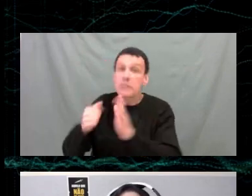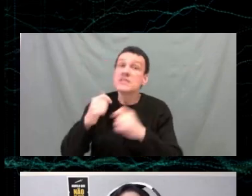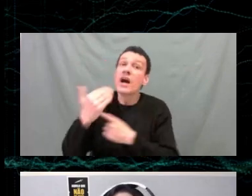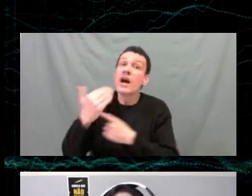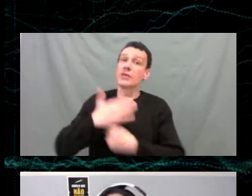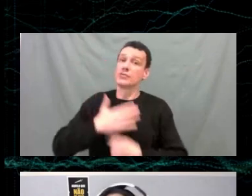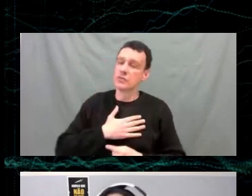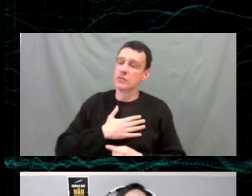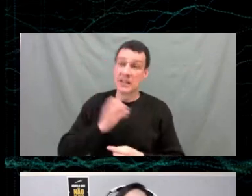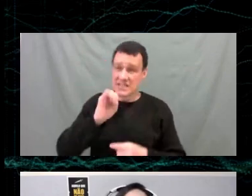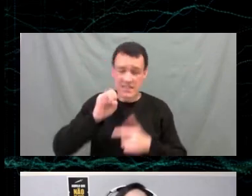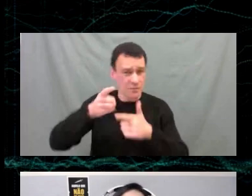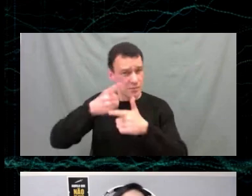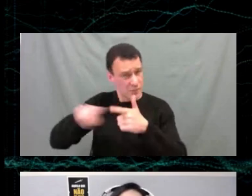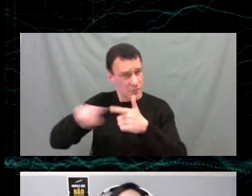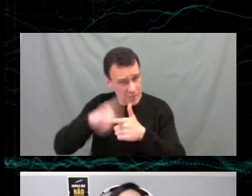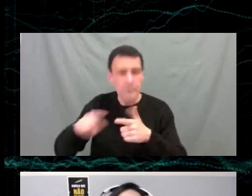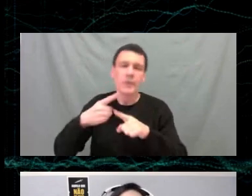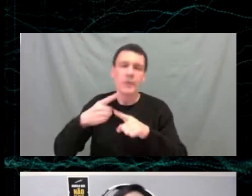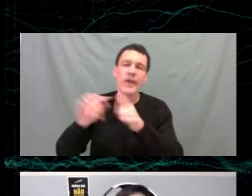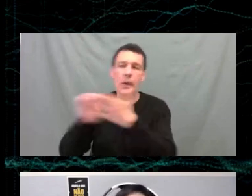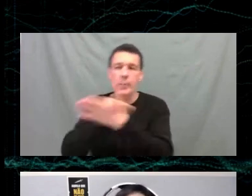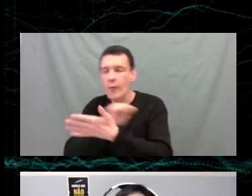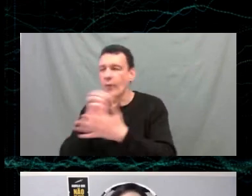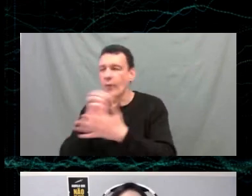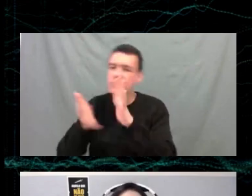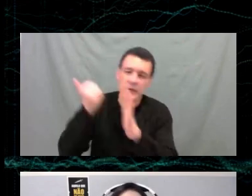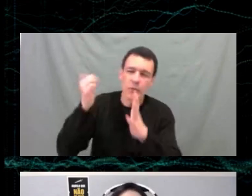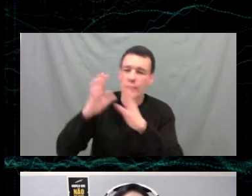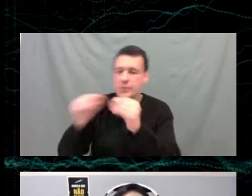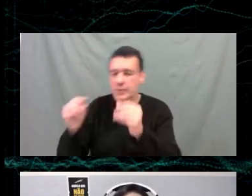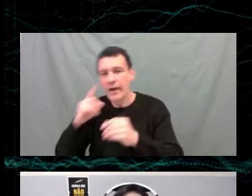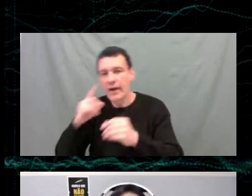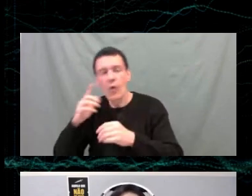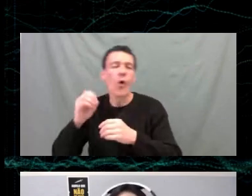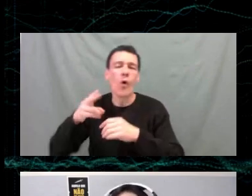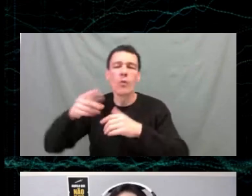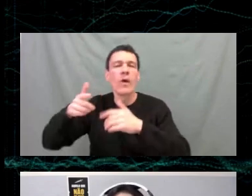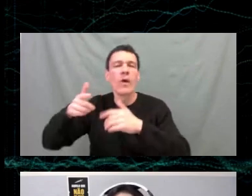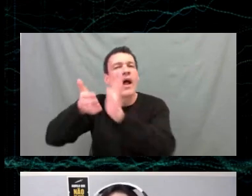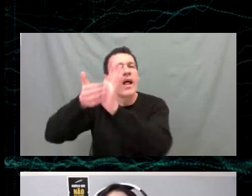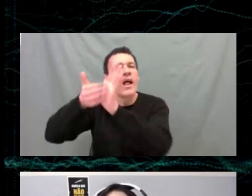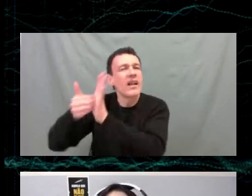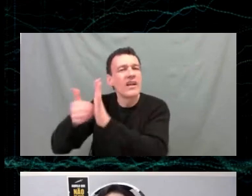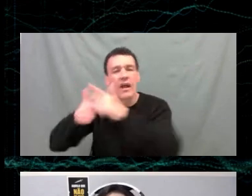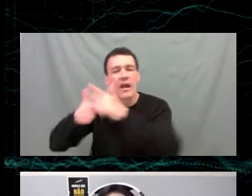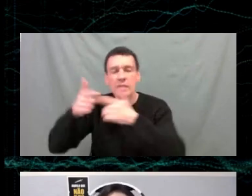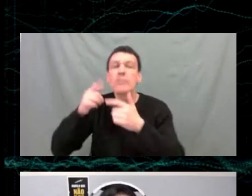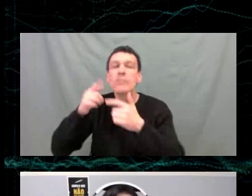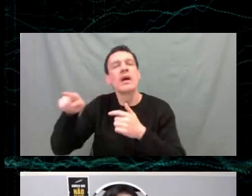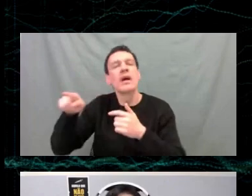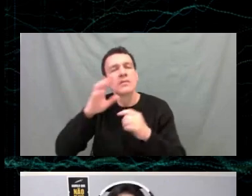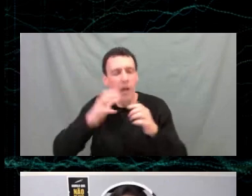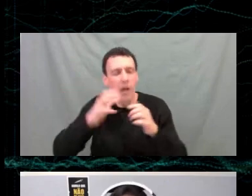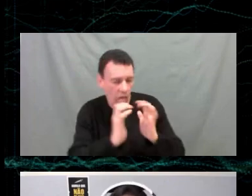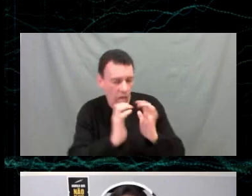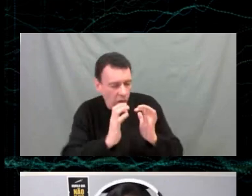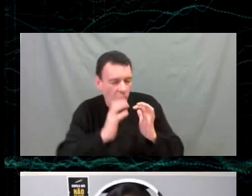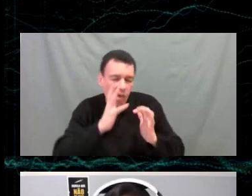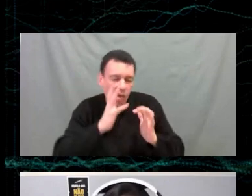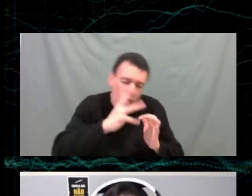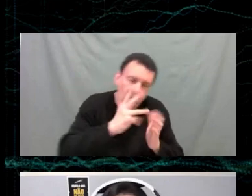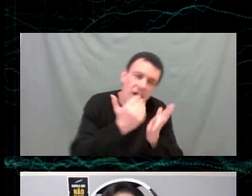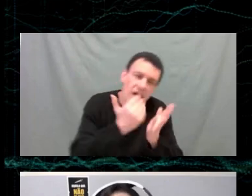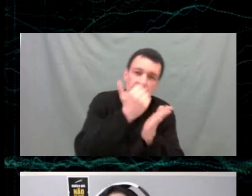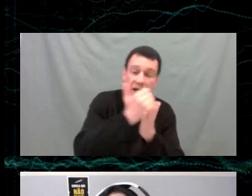Dado quando você começa a ter problemas demais com ele na hora que ele está executando aquela limpeza da tabela Trends e History, né? Que são as maiores tabelas